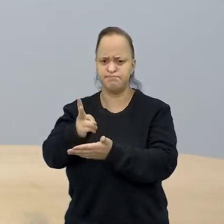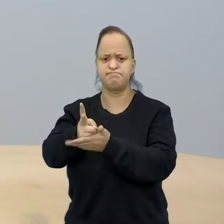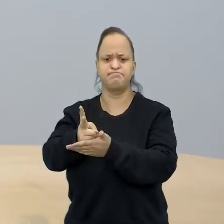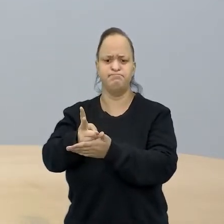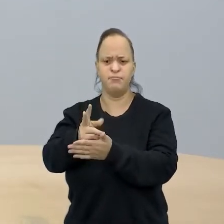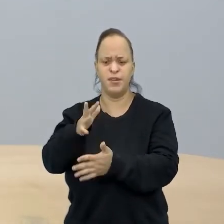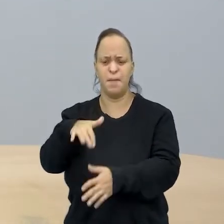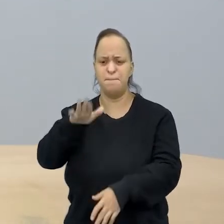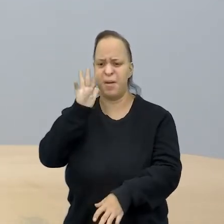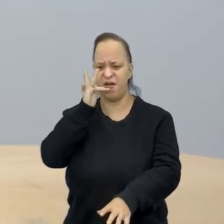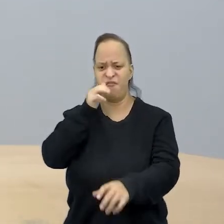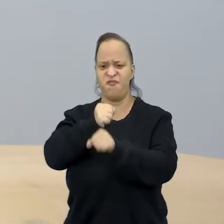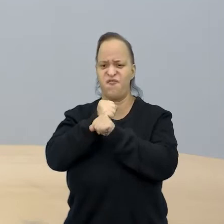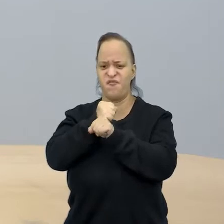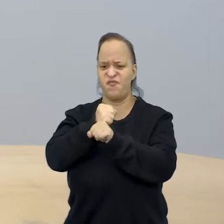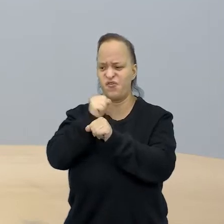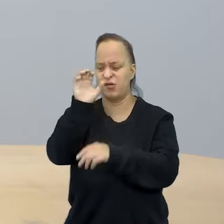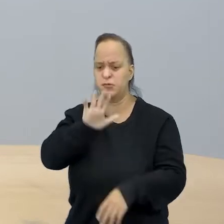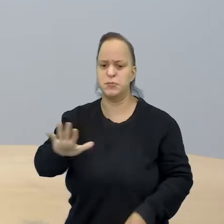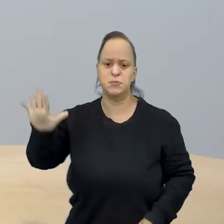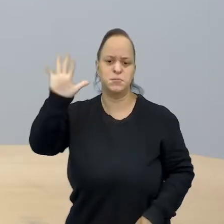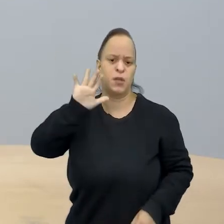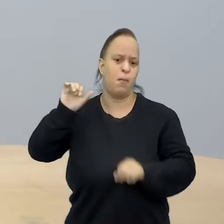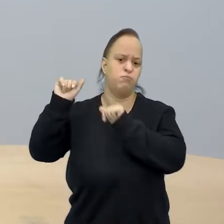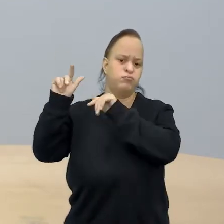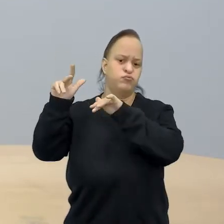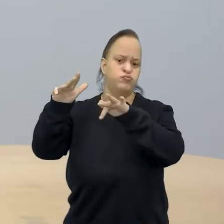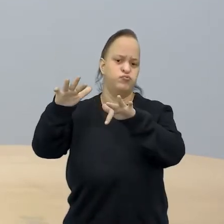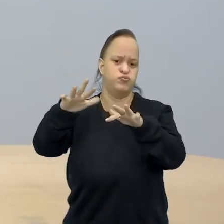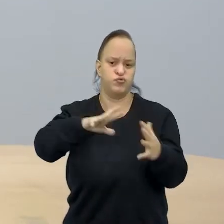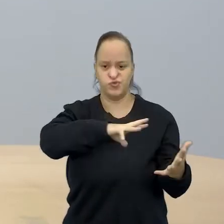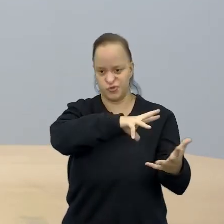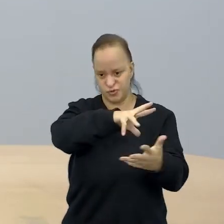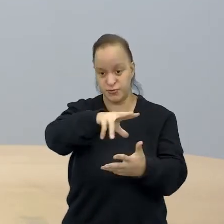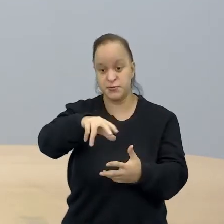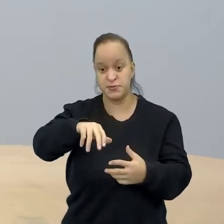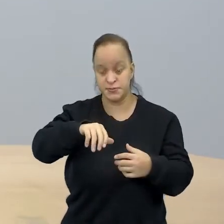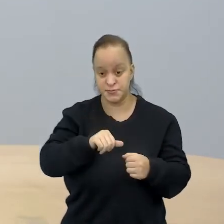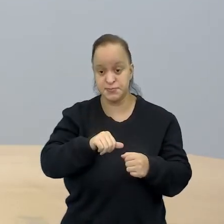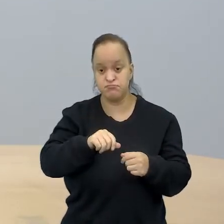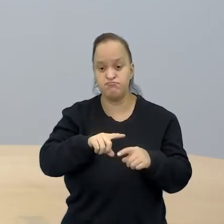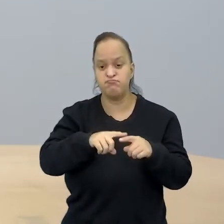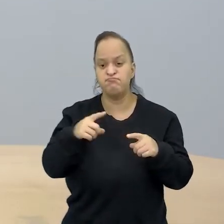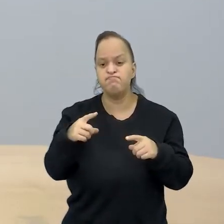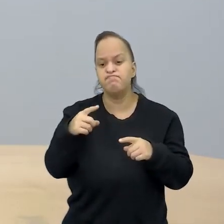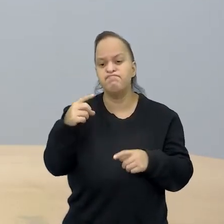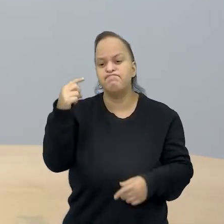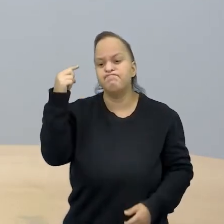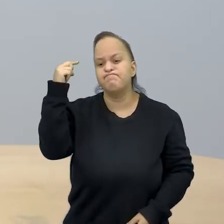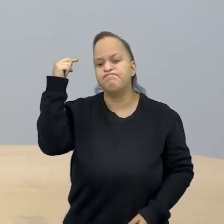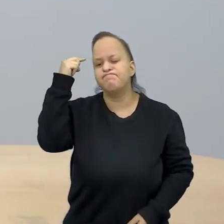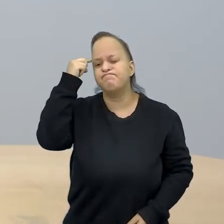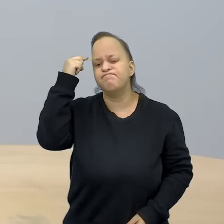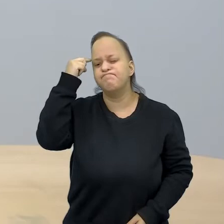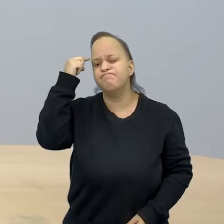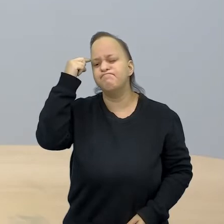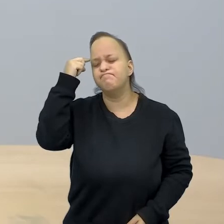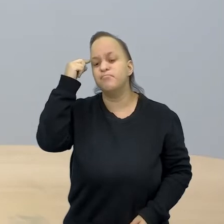se espraiando para o resto do mundo, né? Mas tem uma coisa que a gente precisa se perguntar, que é o